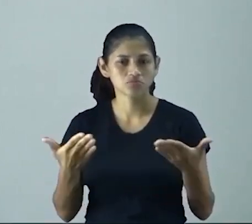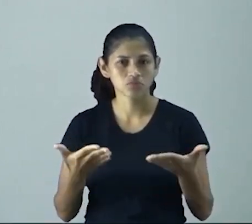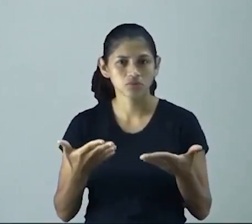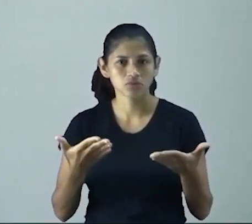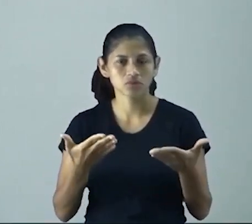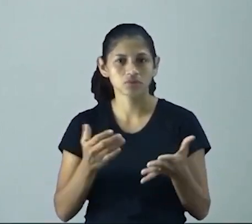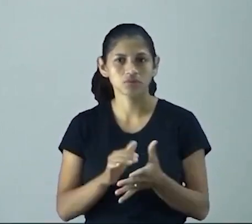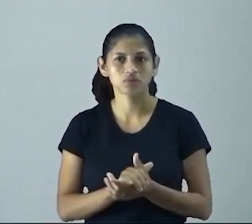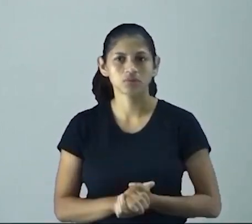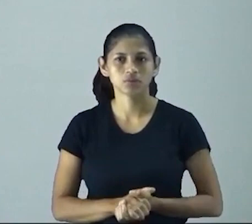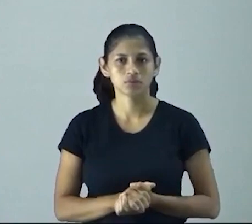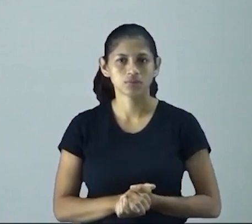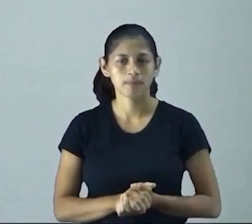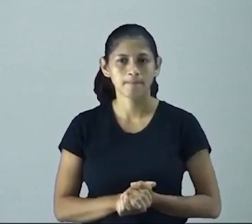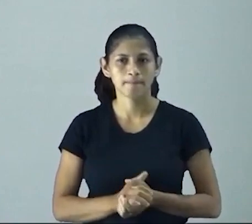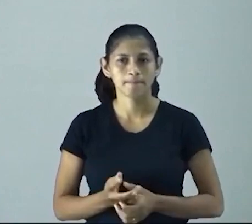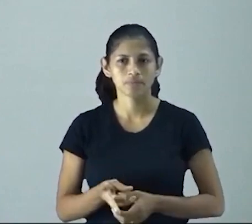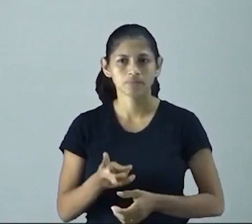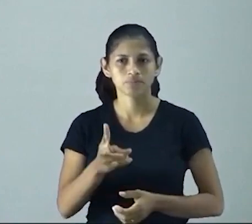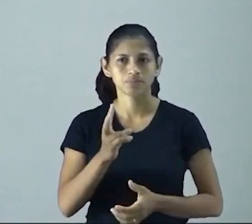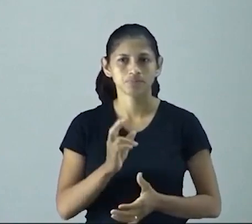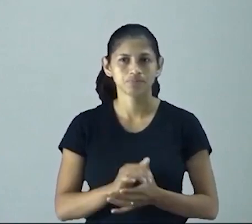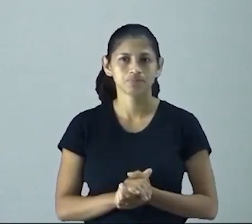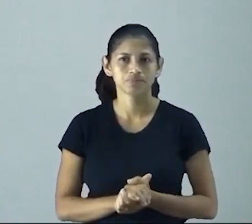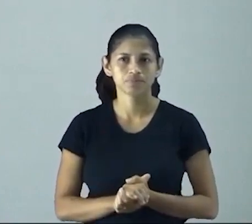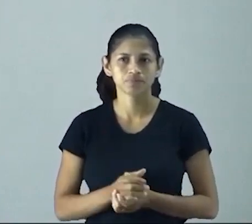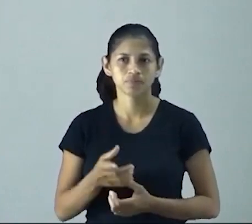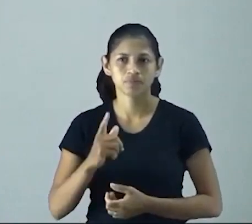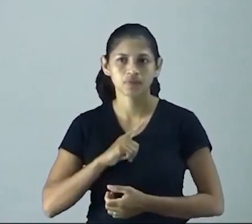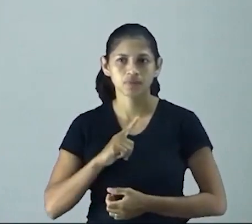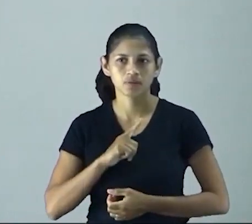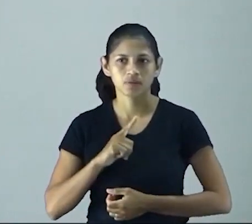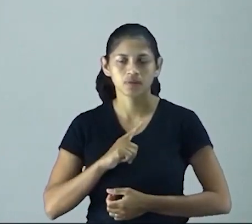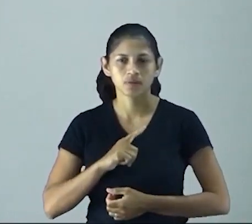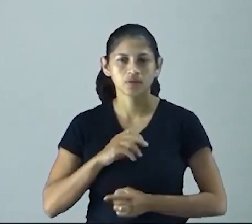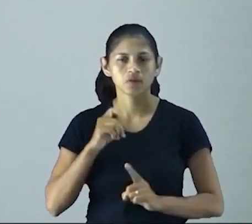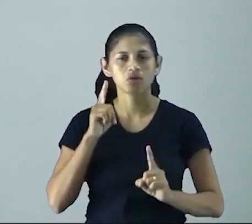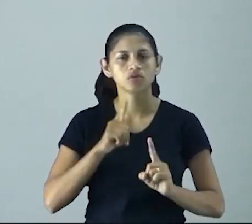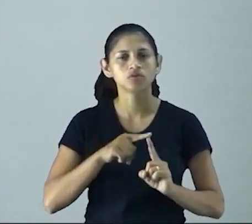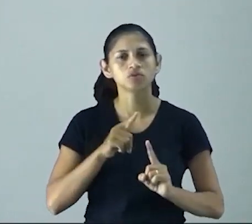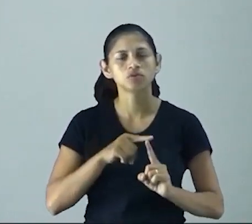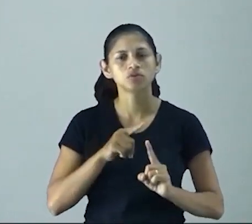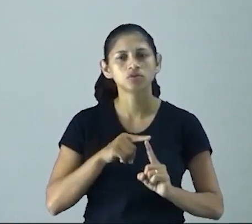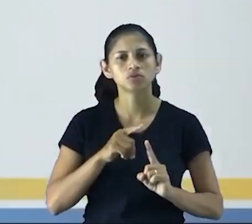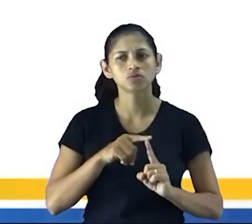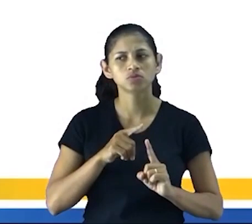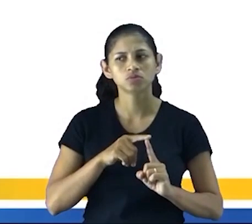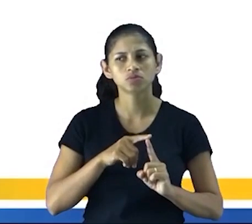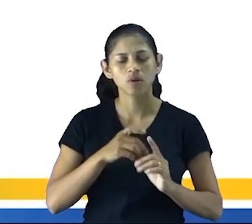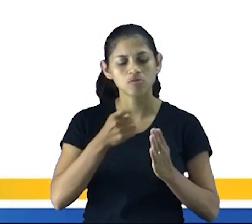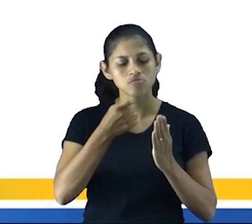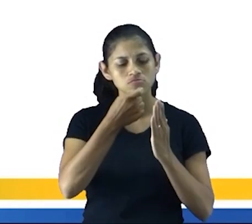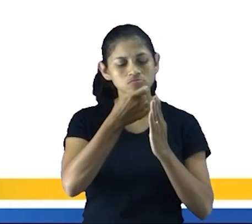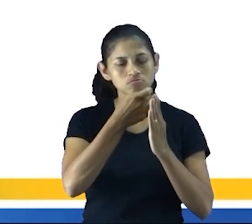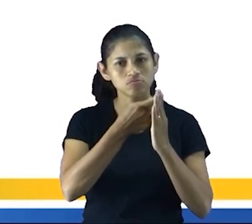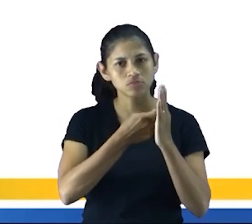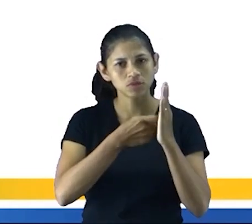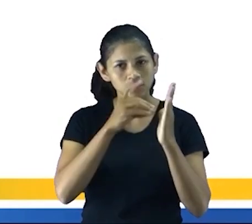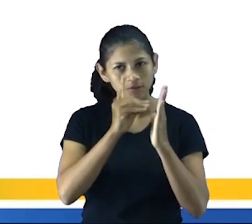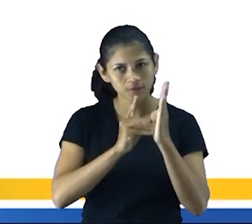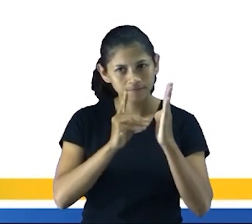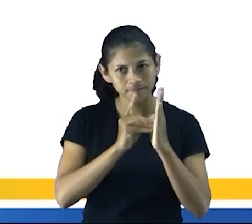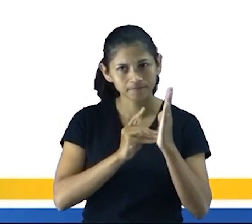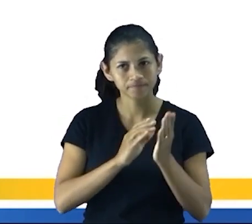Vamos seguir adiante. Então, nós temos aqui as tipologias dissertativas, vamos ver?